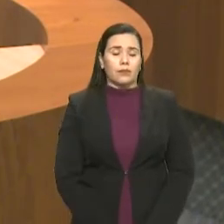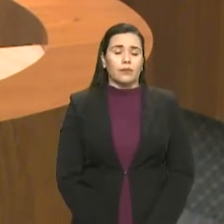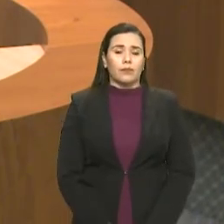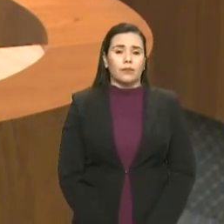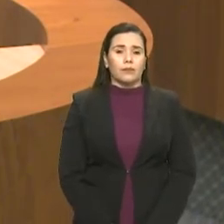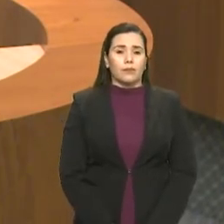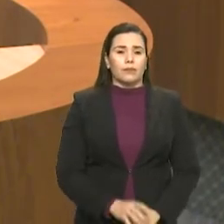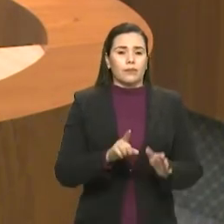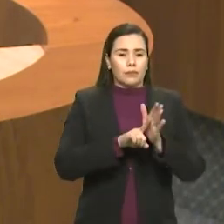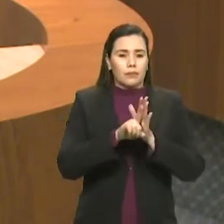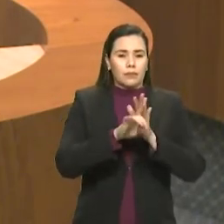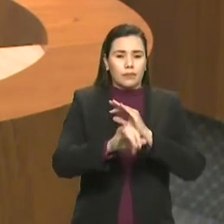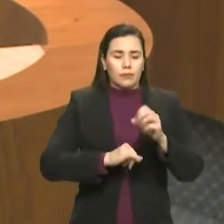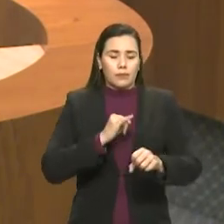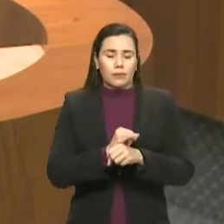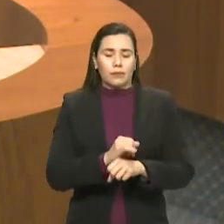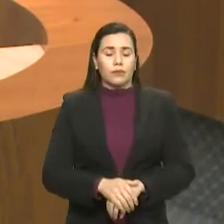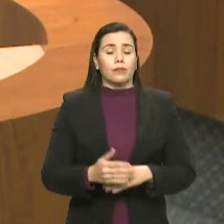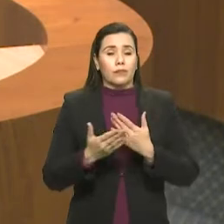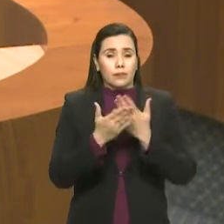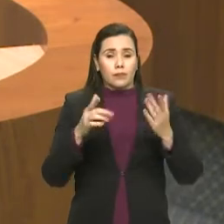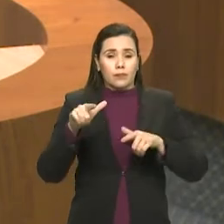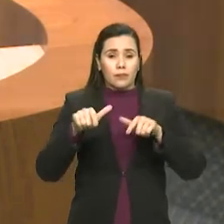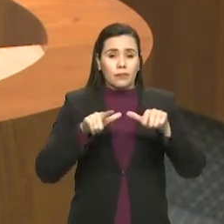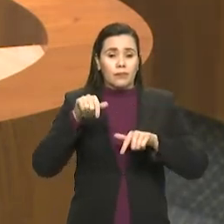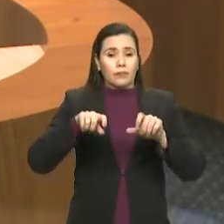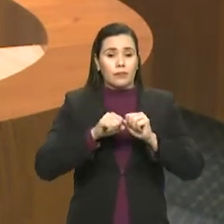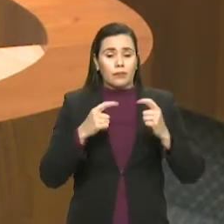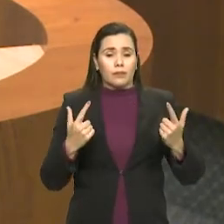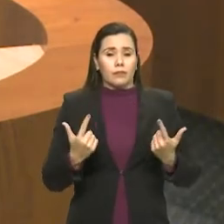internautas, funcionários desta casa.